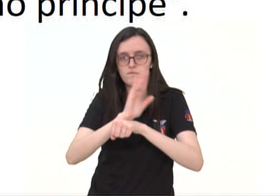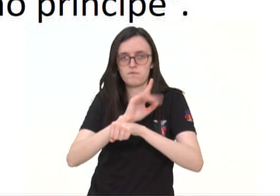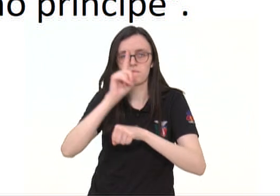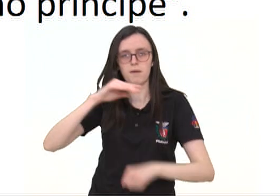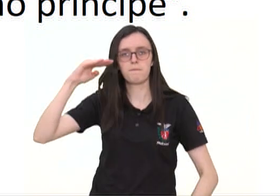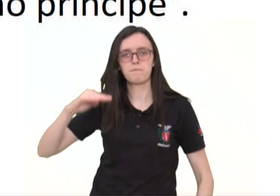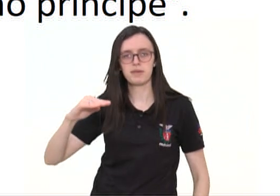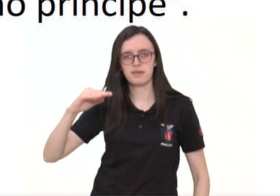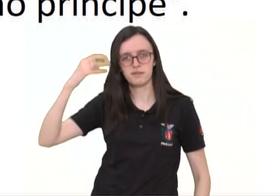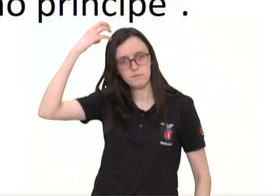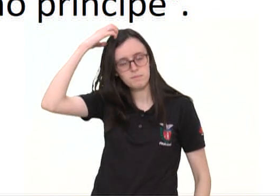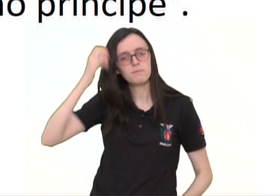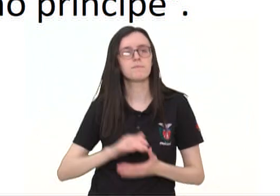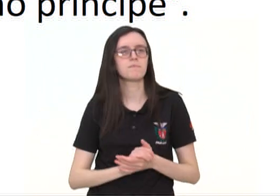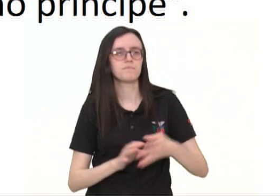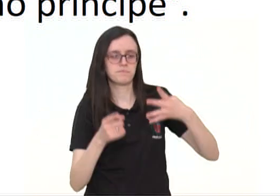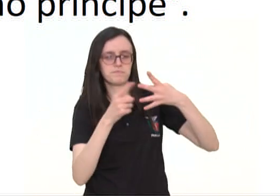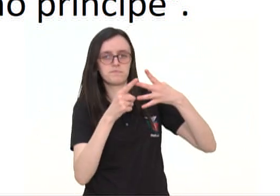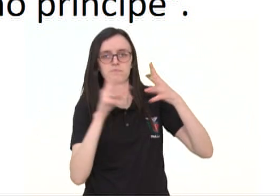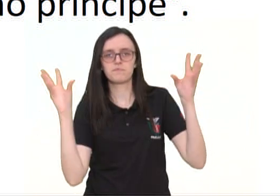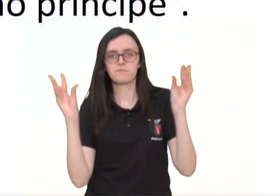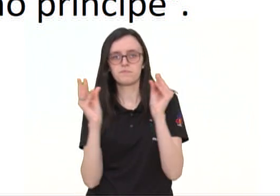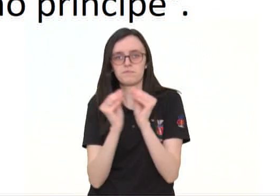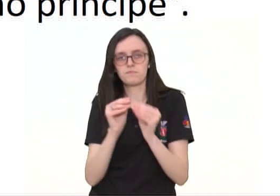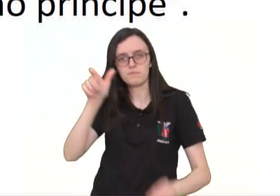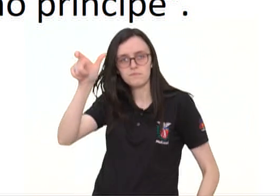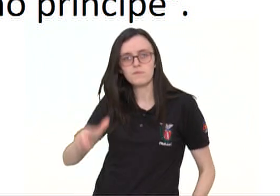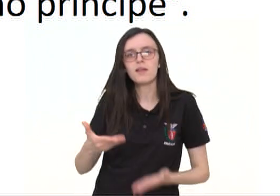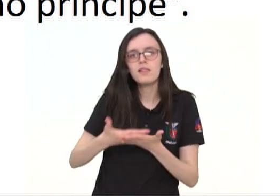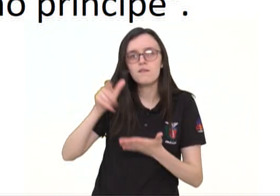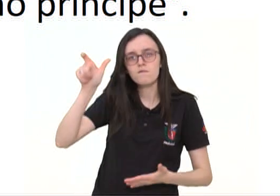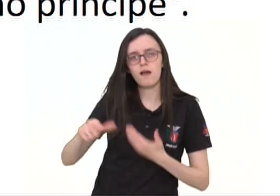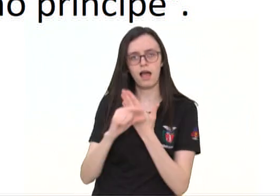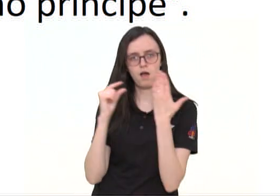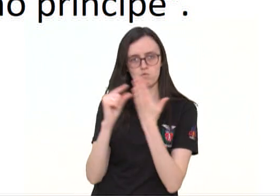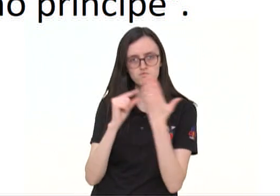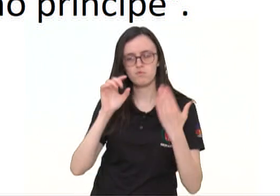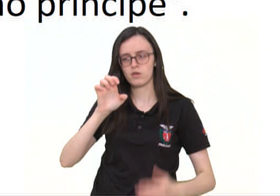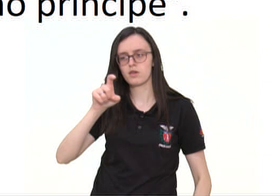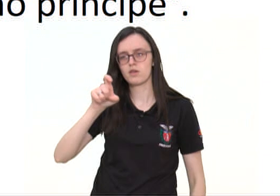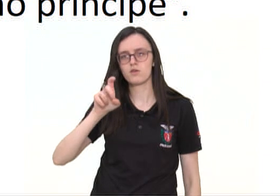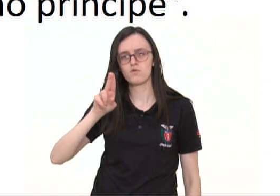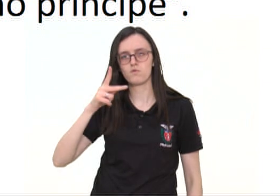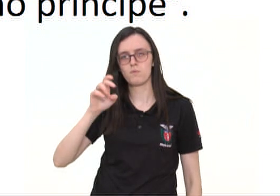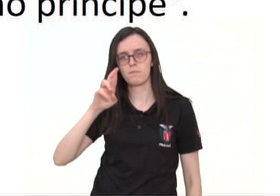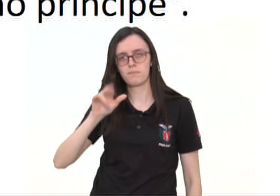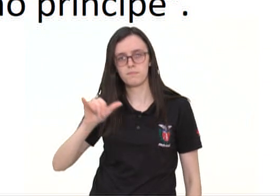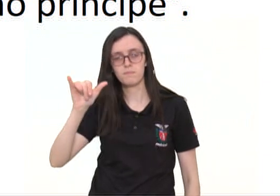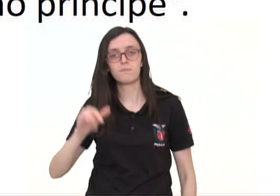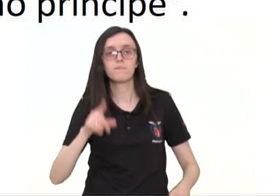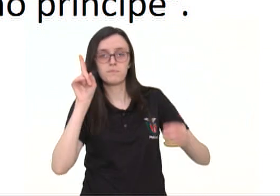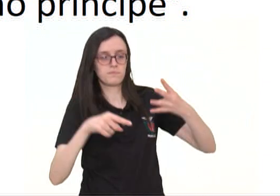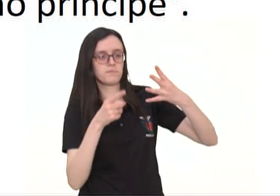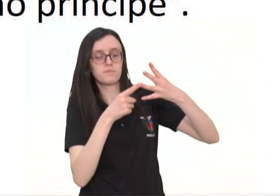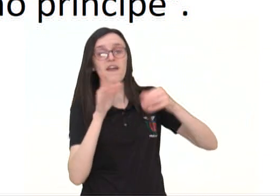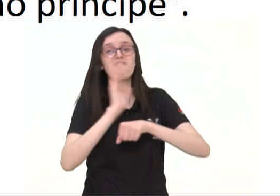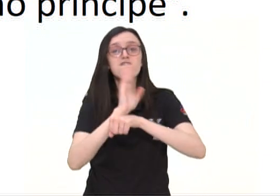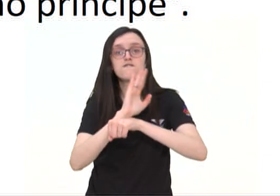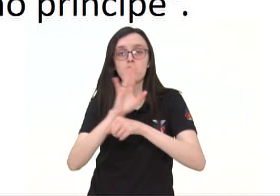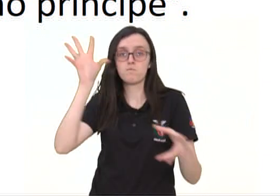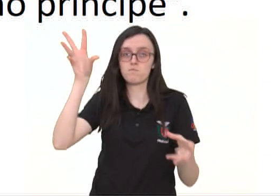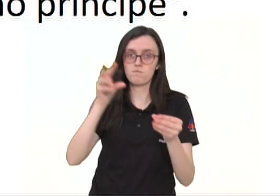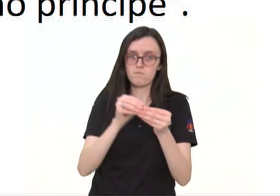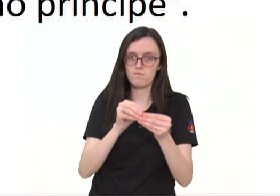do resumo do livro de Antoine Saint-Exupéry, da resenha do filme O Pequeno Príncipe ou da